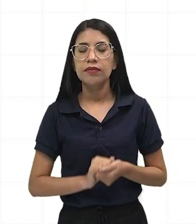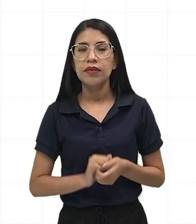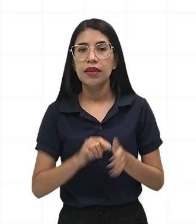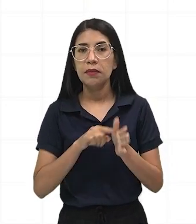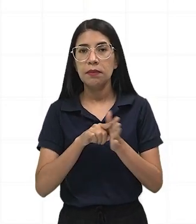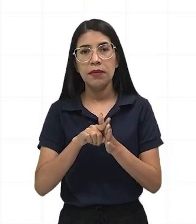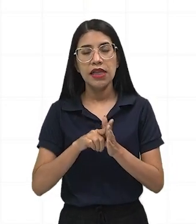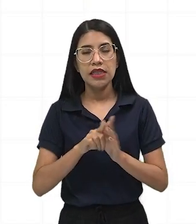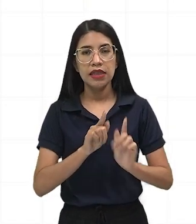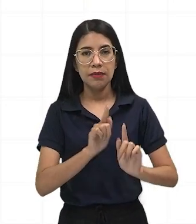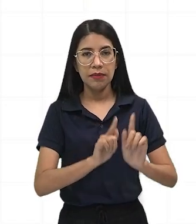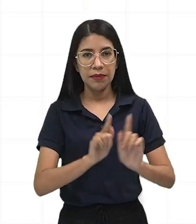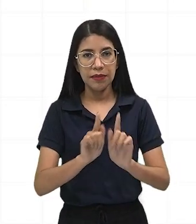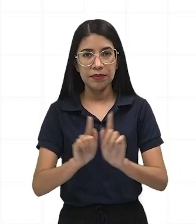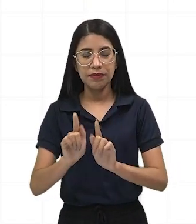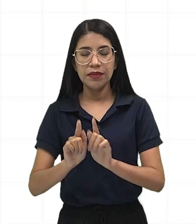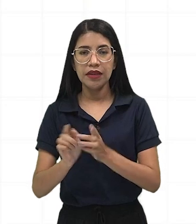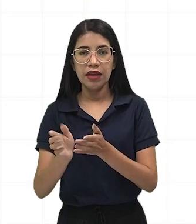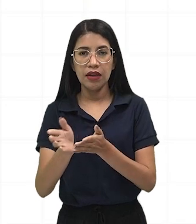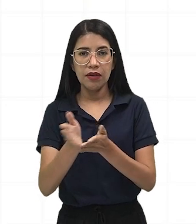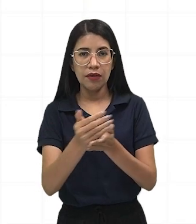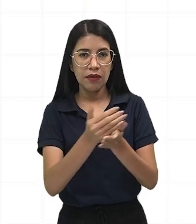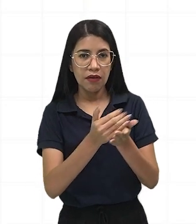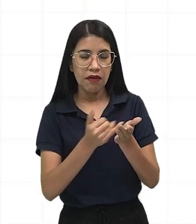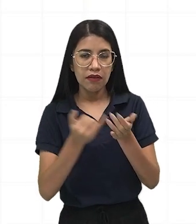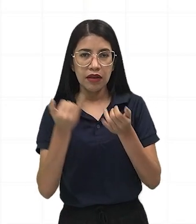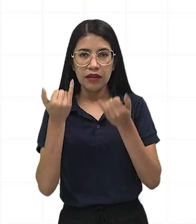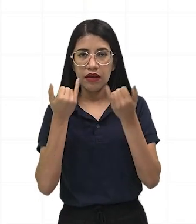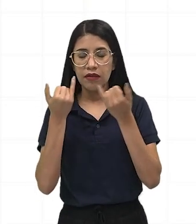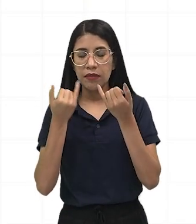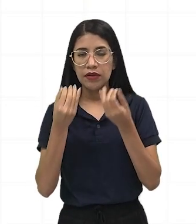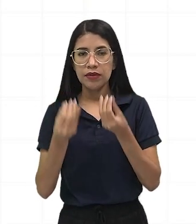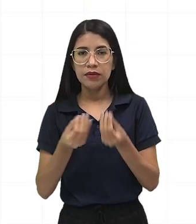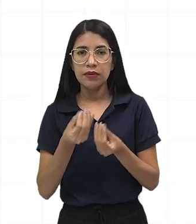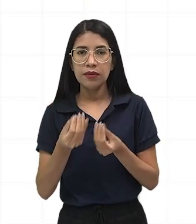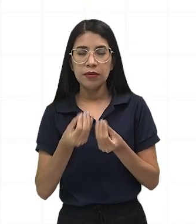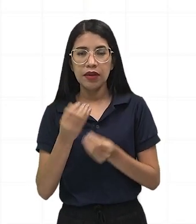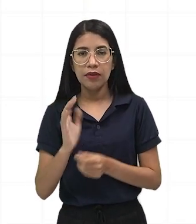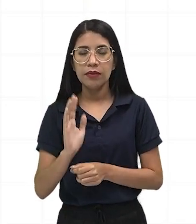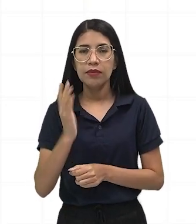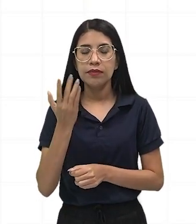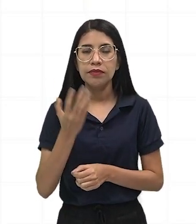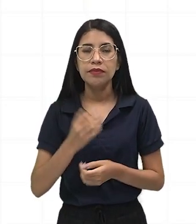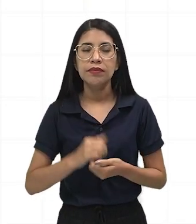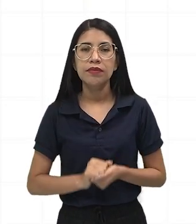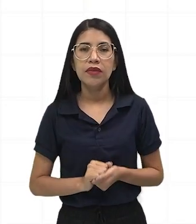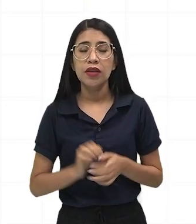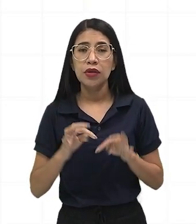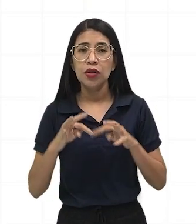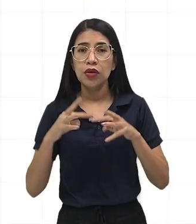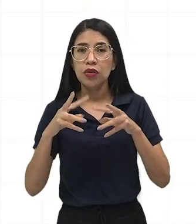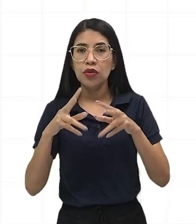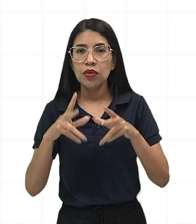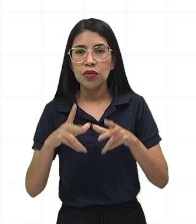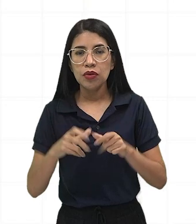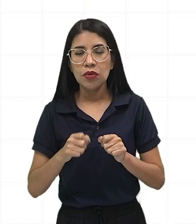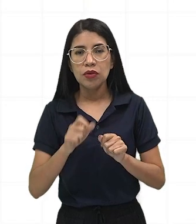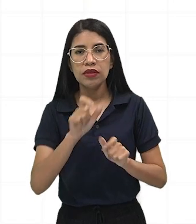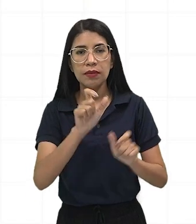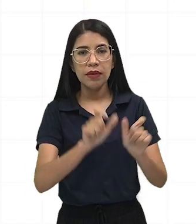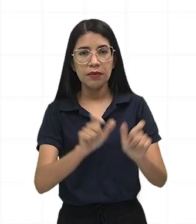pesquisa censitária, a coleta de dados é realizada em toda a